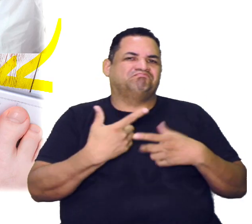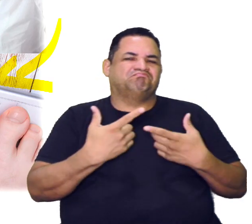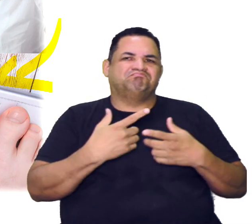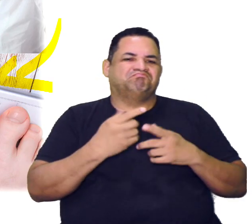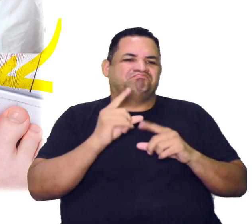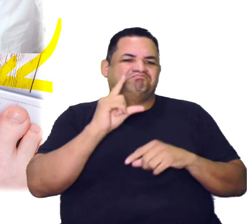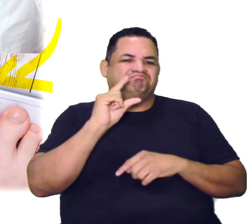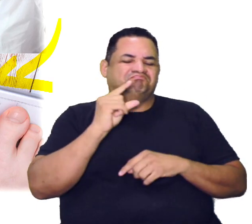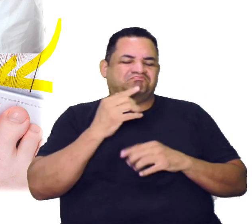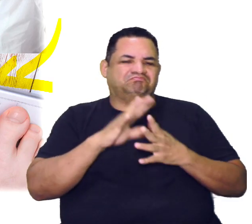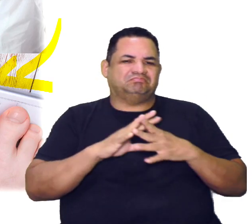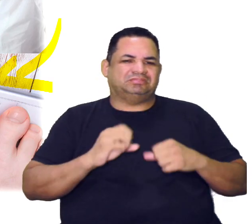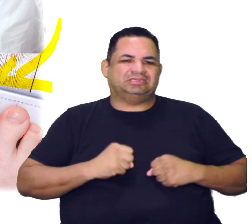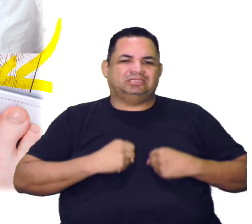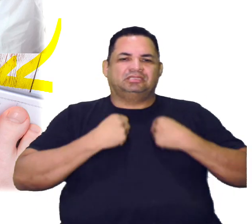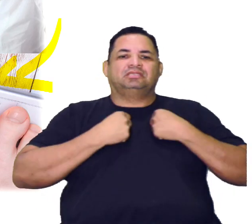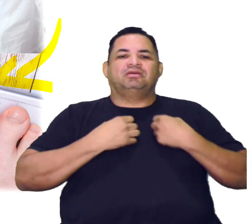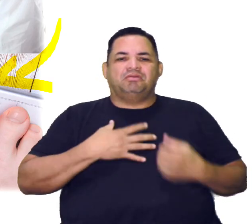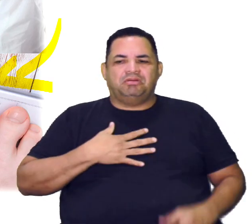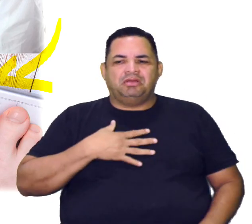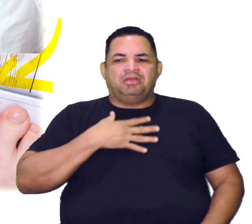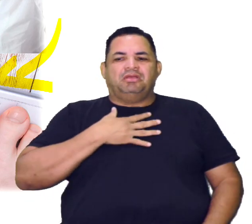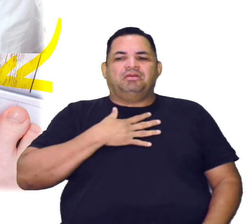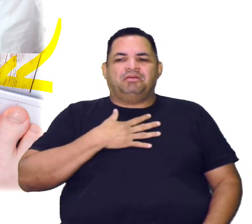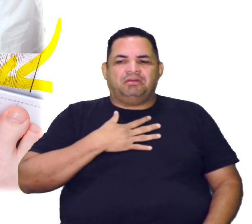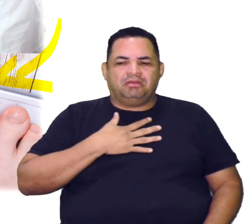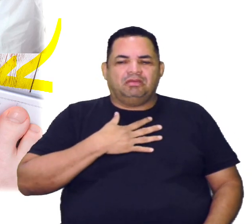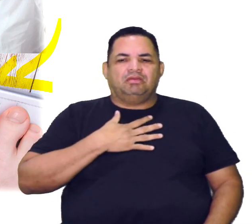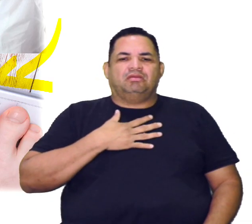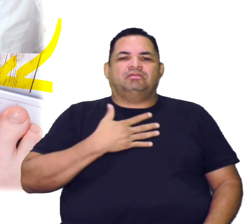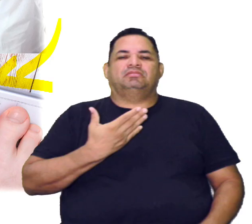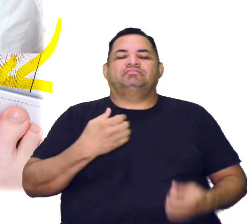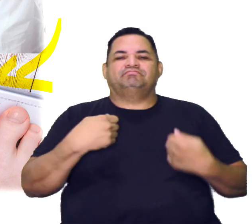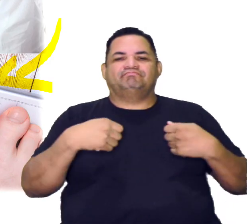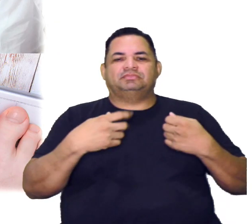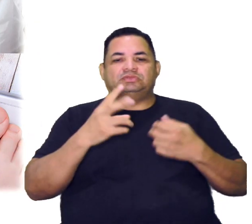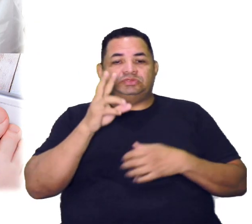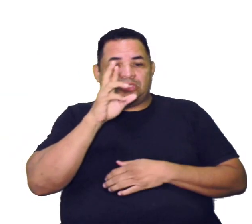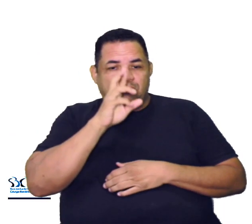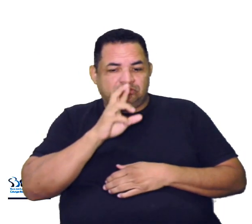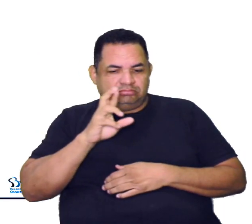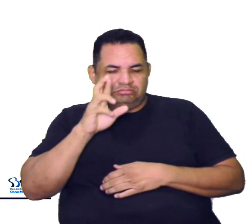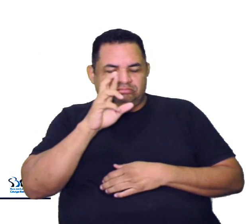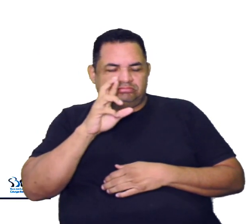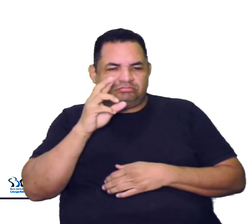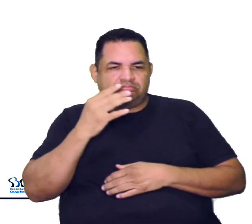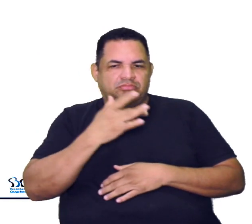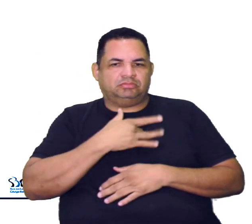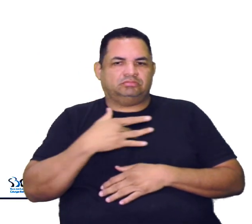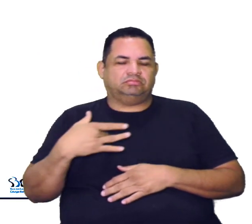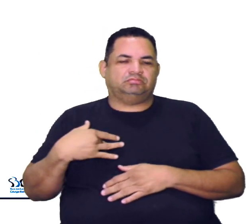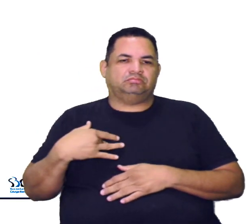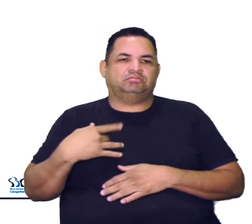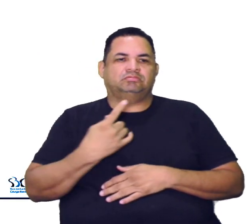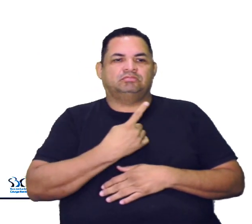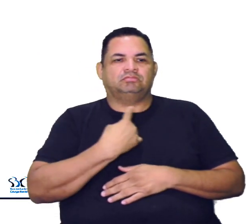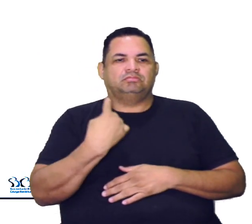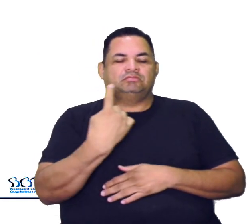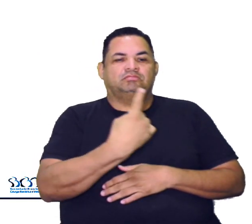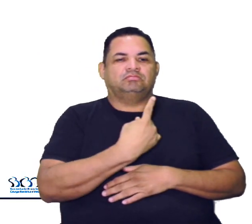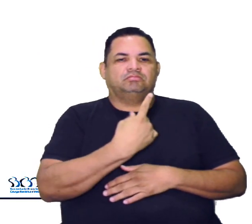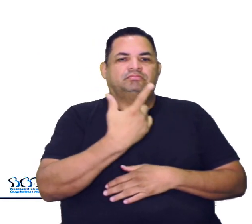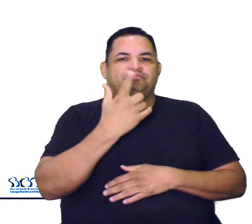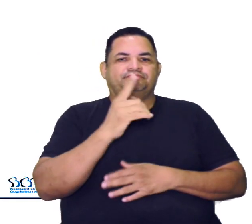já estou ofegante. Então, nesse sentido, a gente tem que estar observando a nossa saúde. E aí eu trago